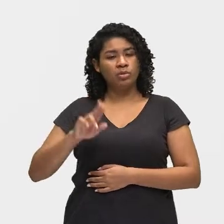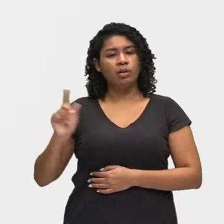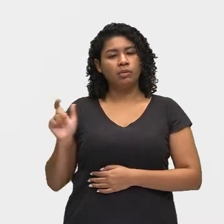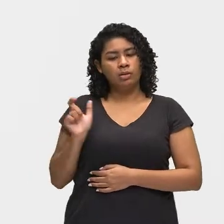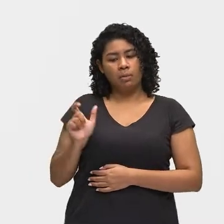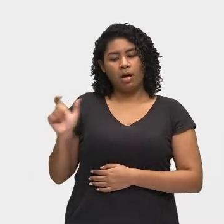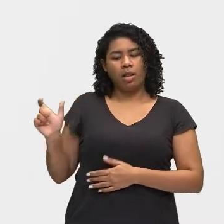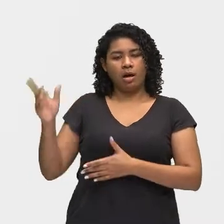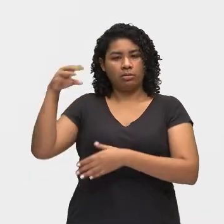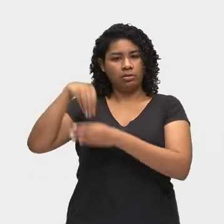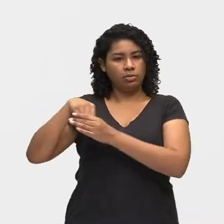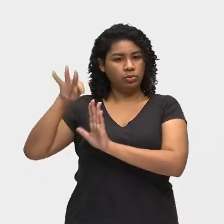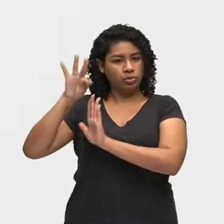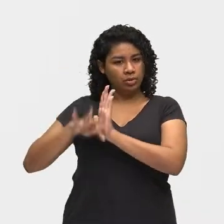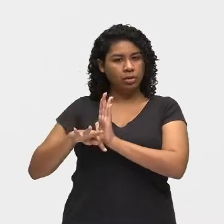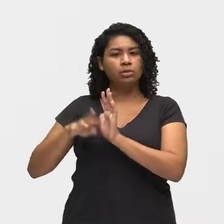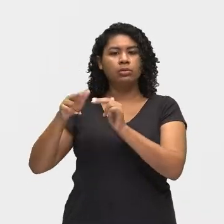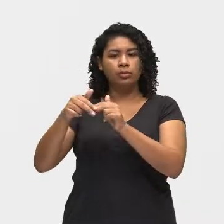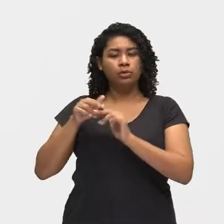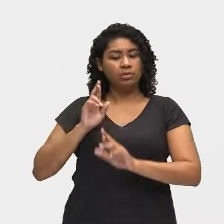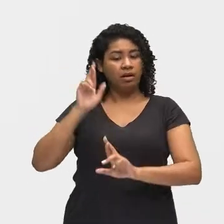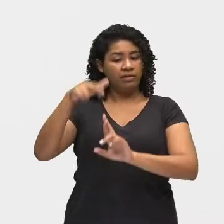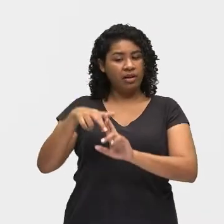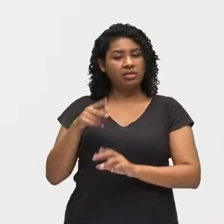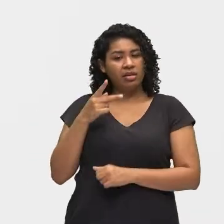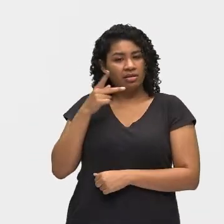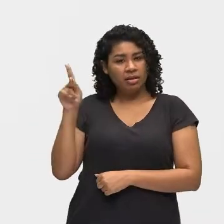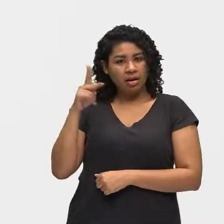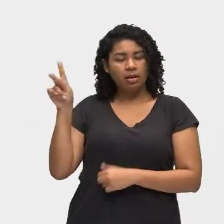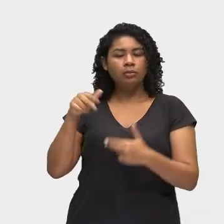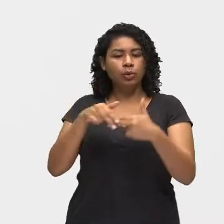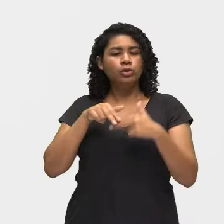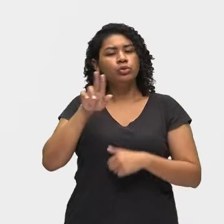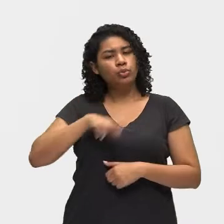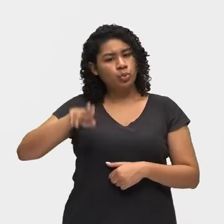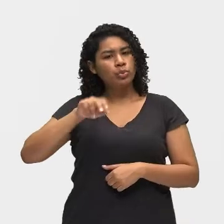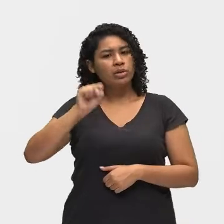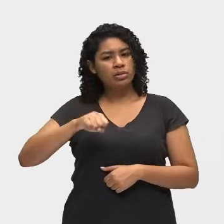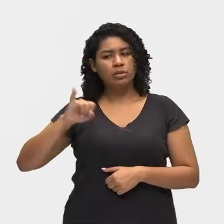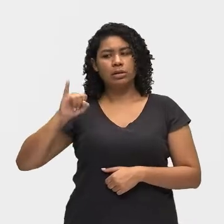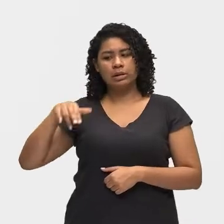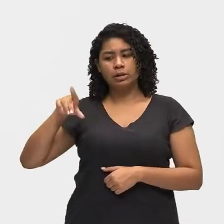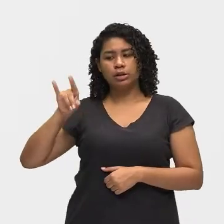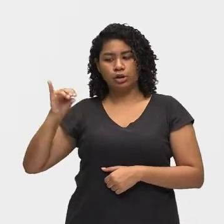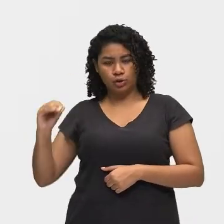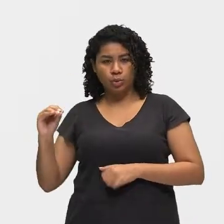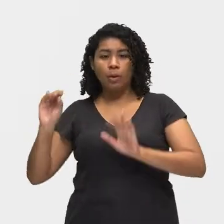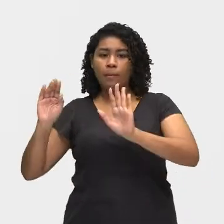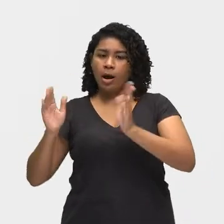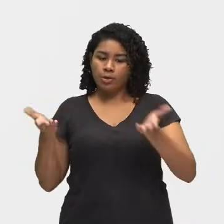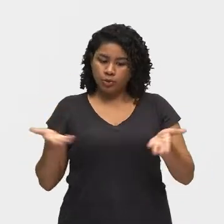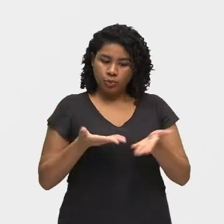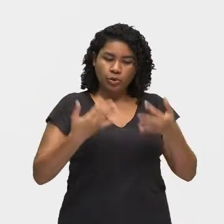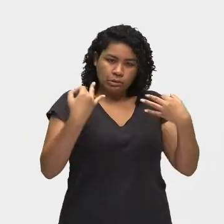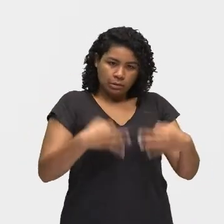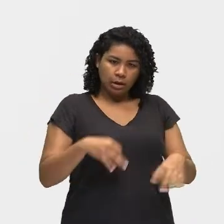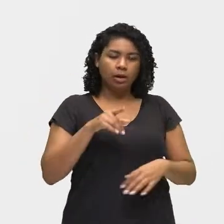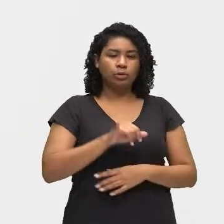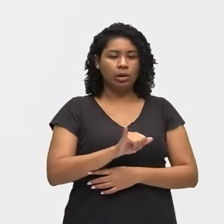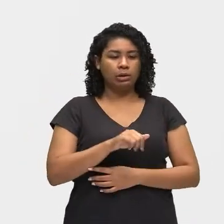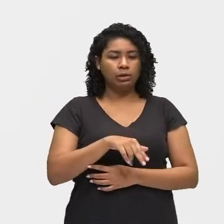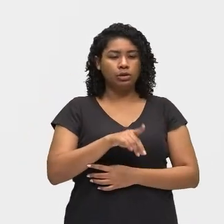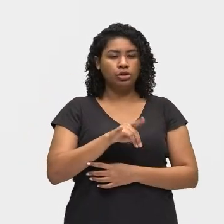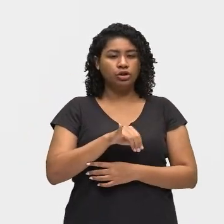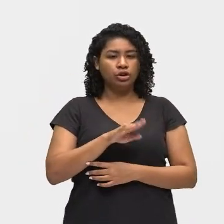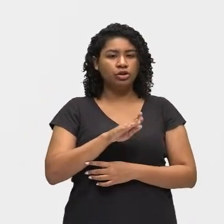isso, nós não estamos utilizando a nomenclatura que se utiliza hoje, tá? Que é indígenas, ok? Então, por